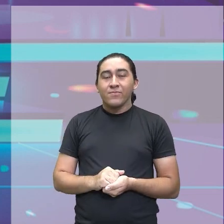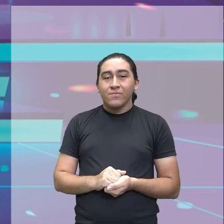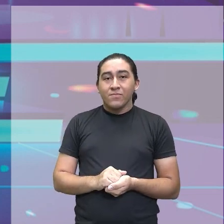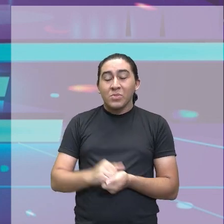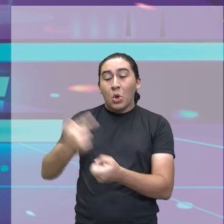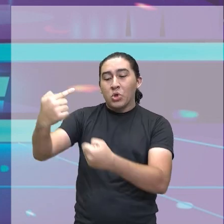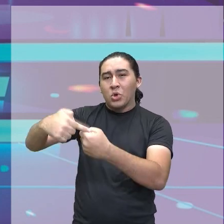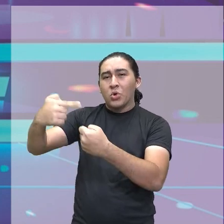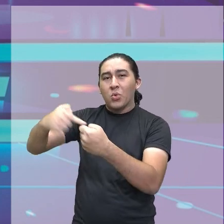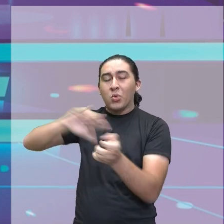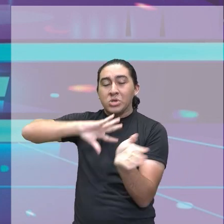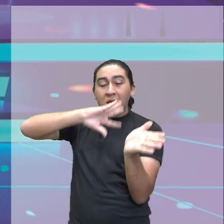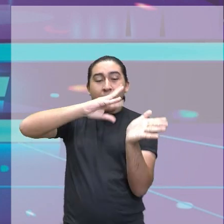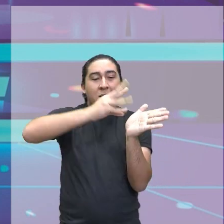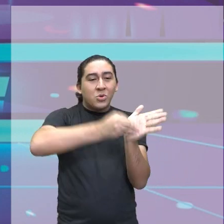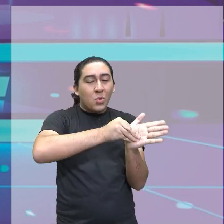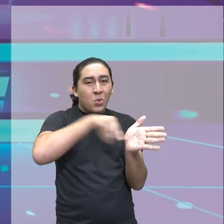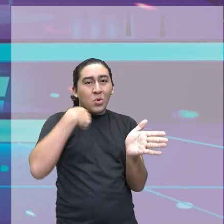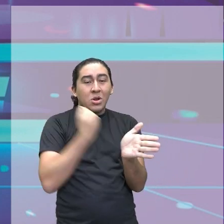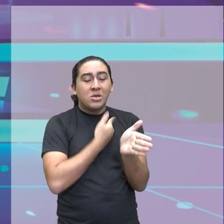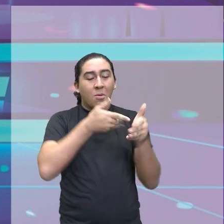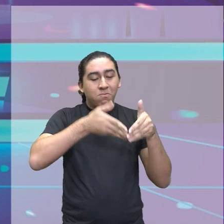do Amazonas vamos